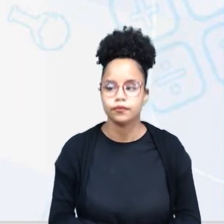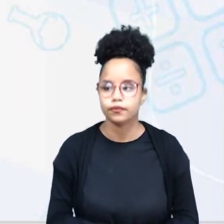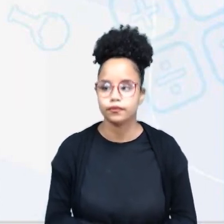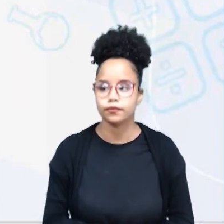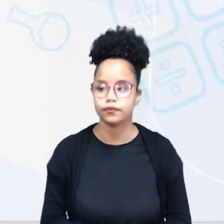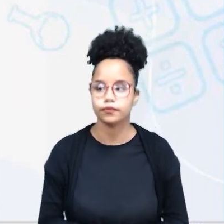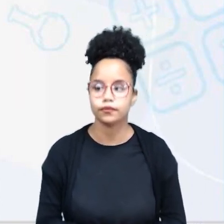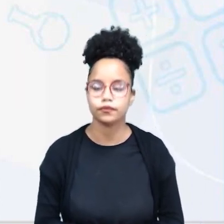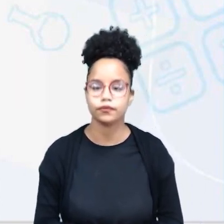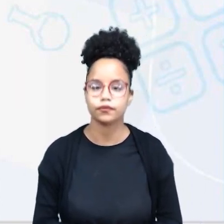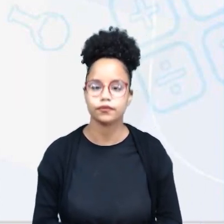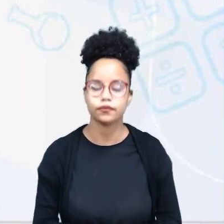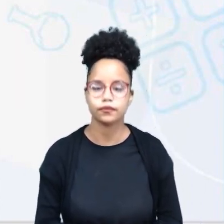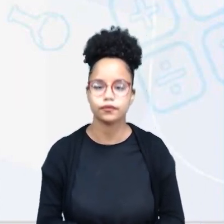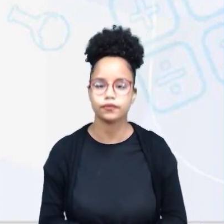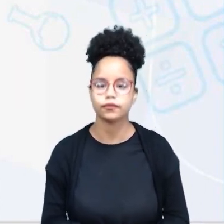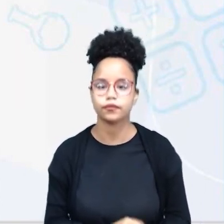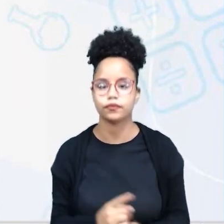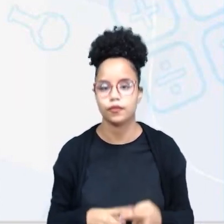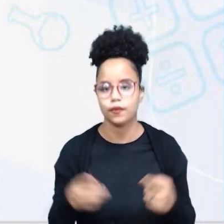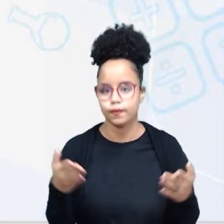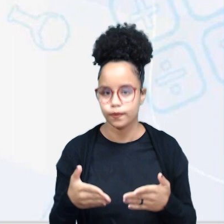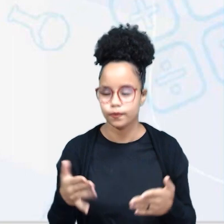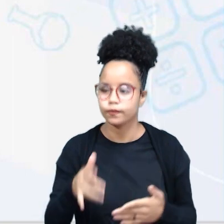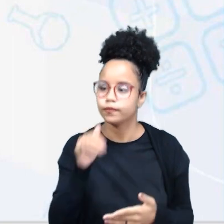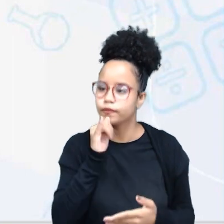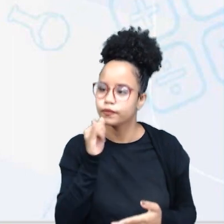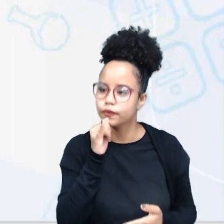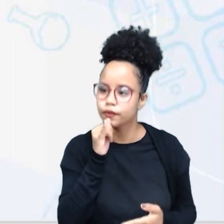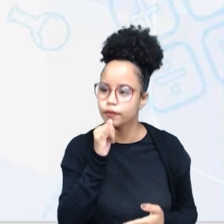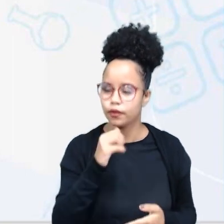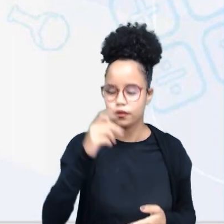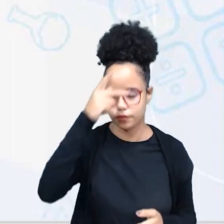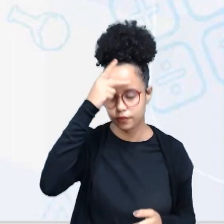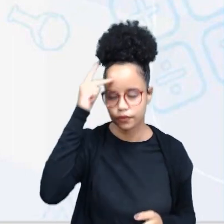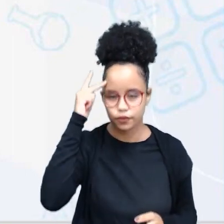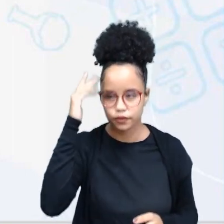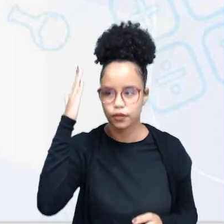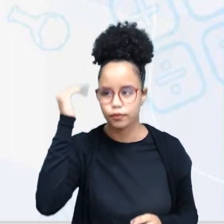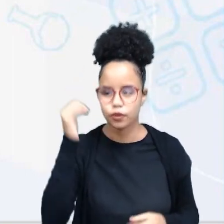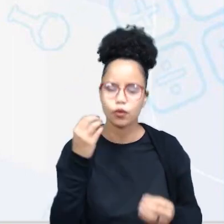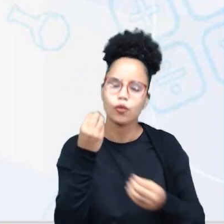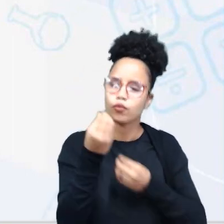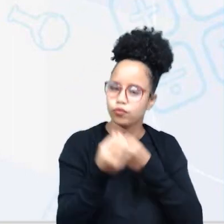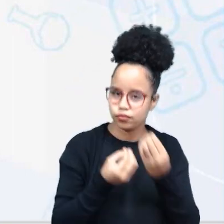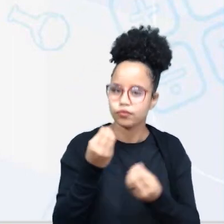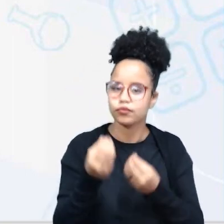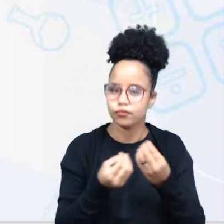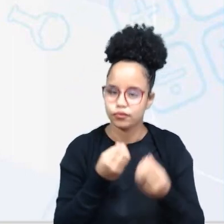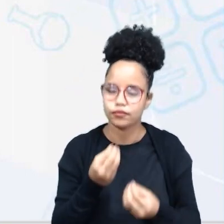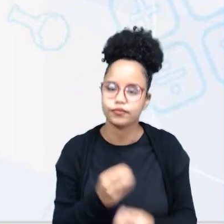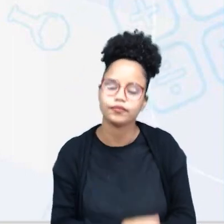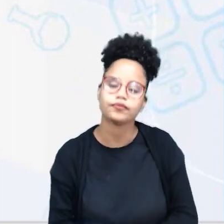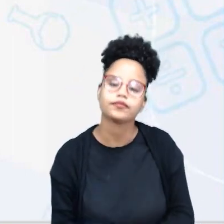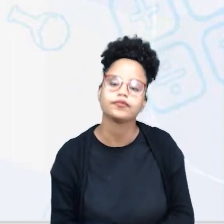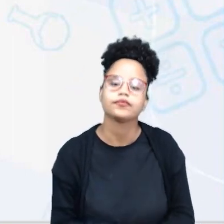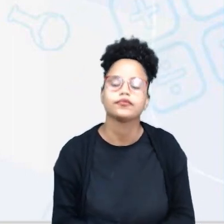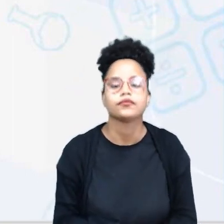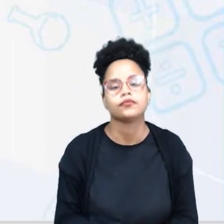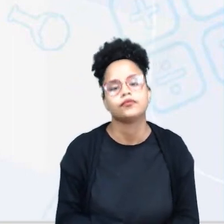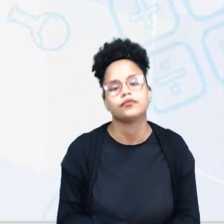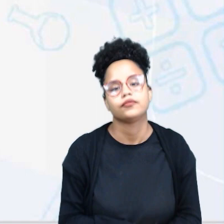teoria já tá sabendo tudo mas agora o exemplo ele vem para trazer luz né e a gente saber o conhecimento da gente